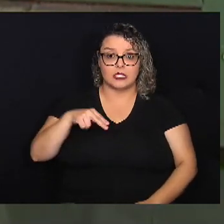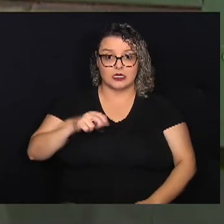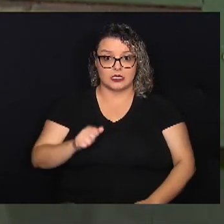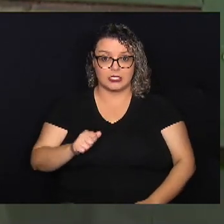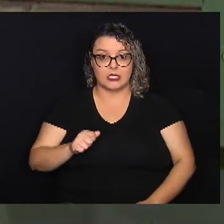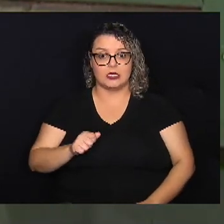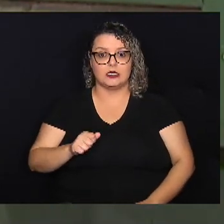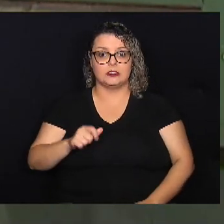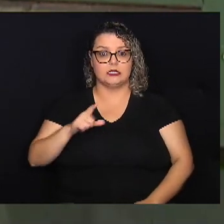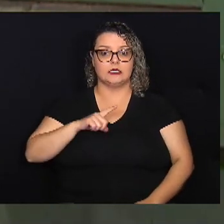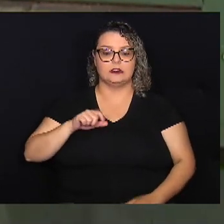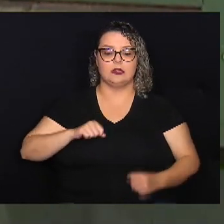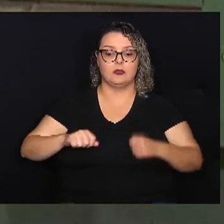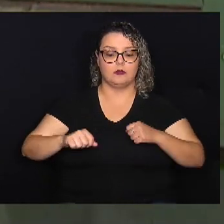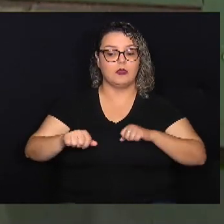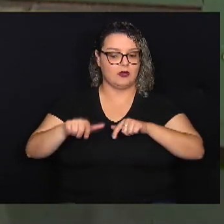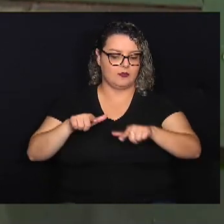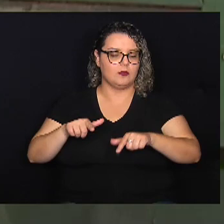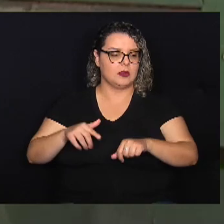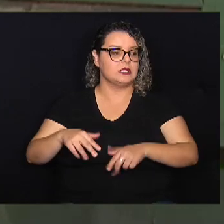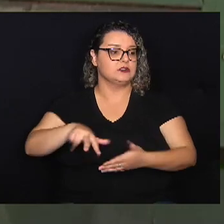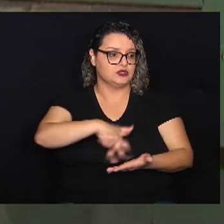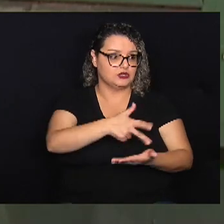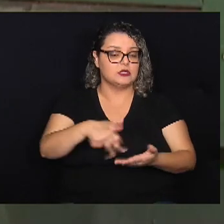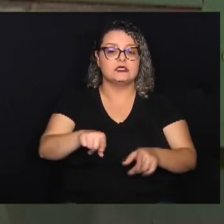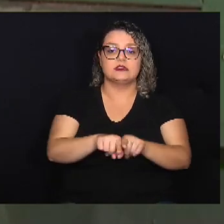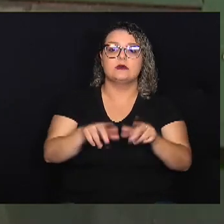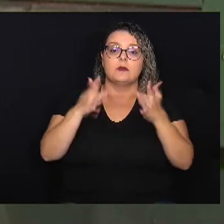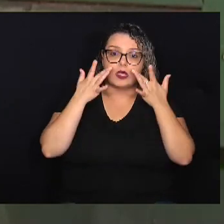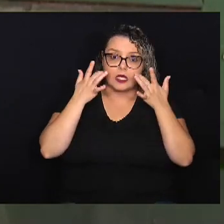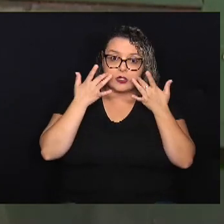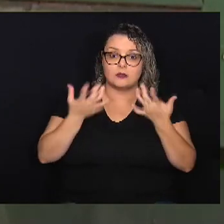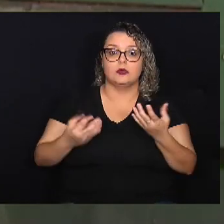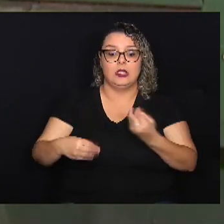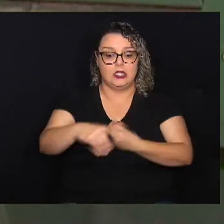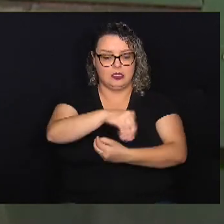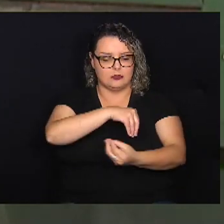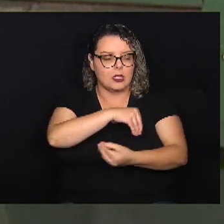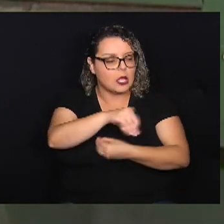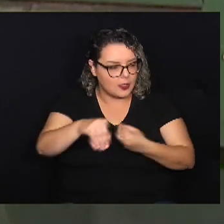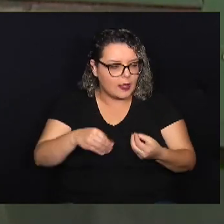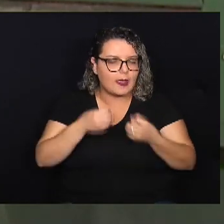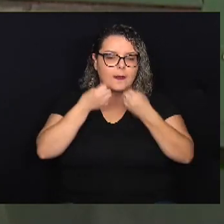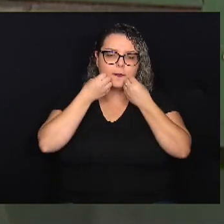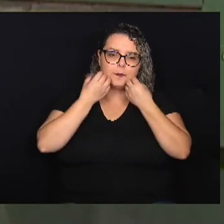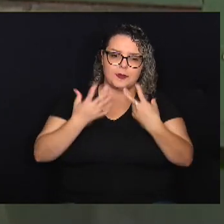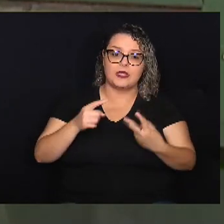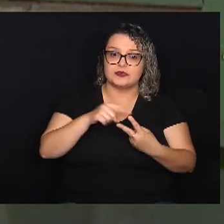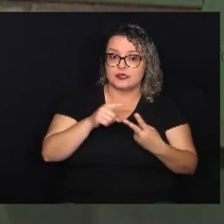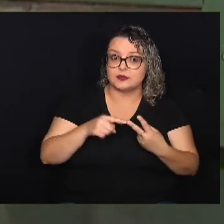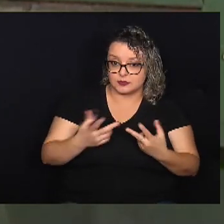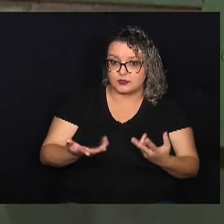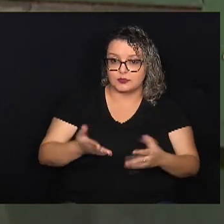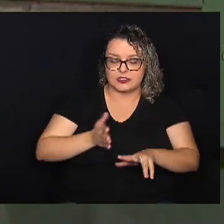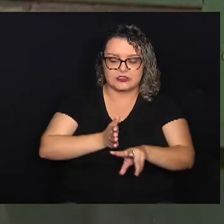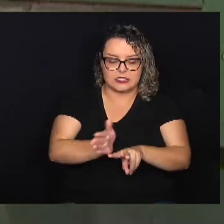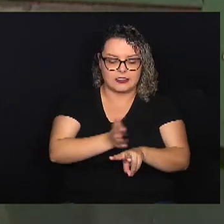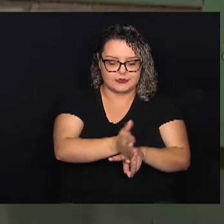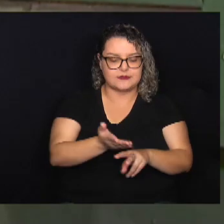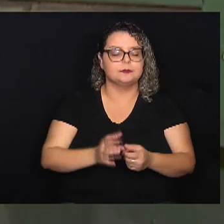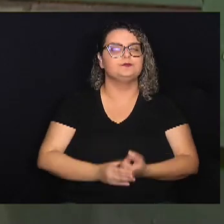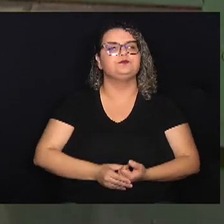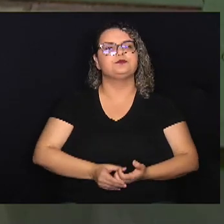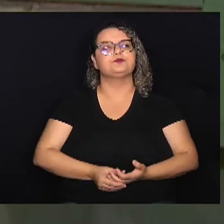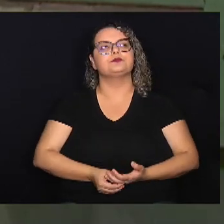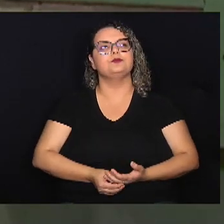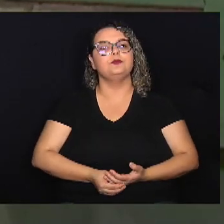sólida em dança e teatro também. Então, ela mistura muito bem, né, esses dois segmentos. E a gente